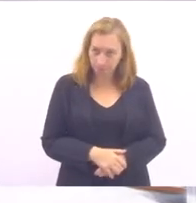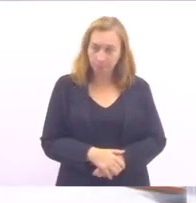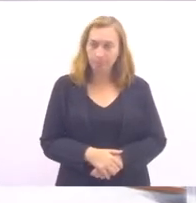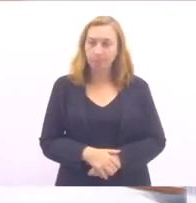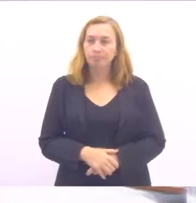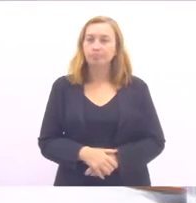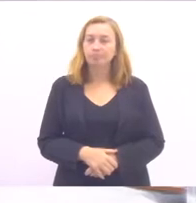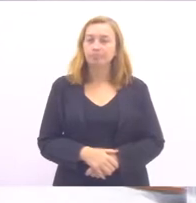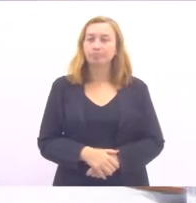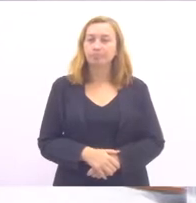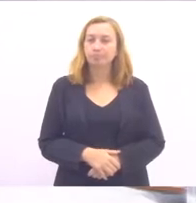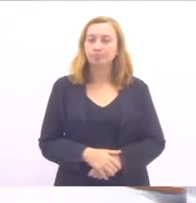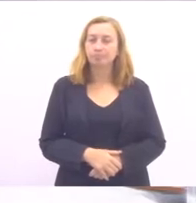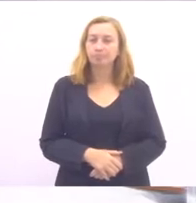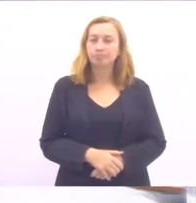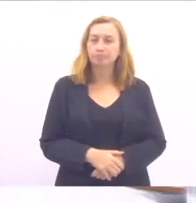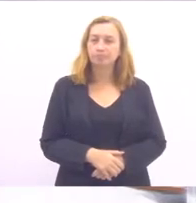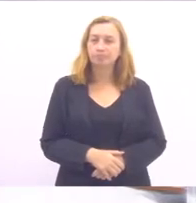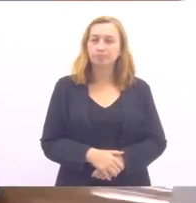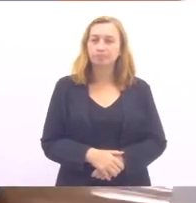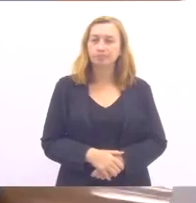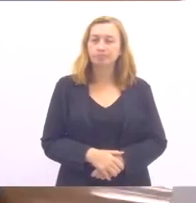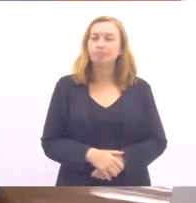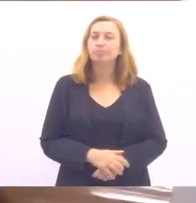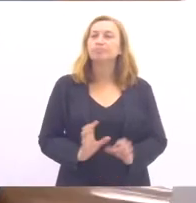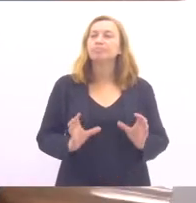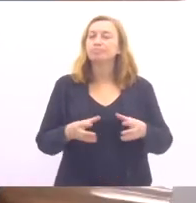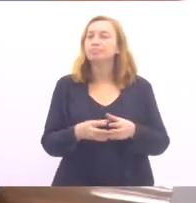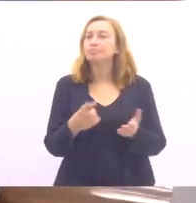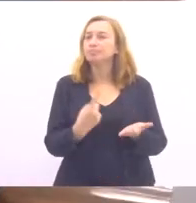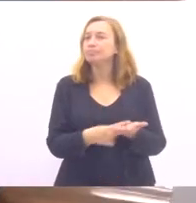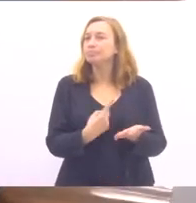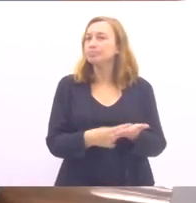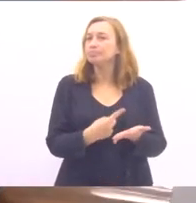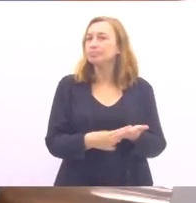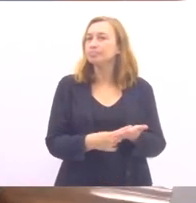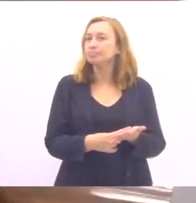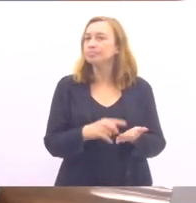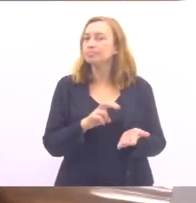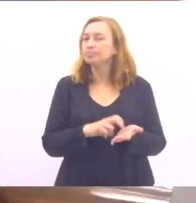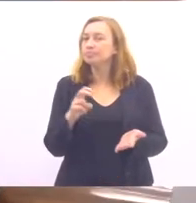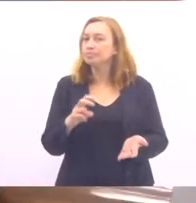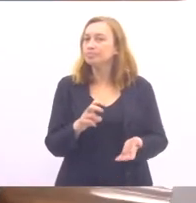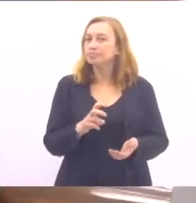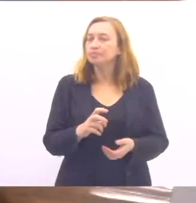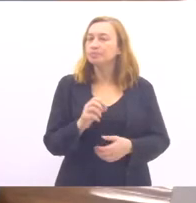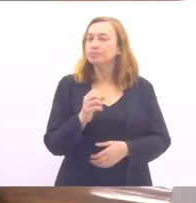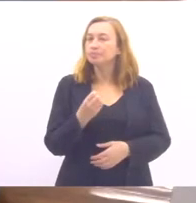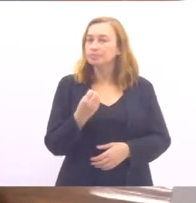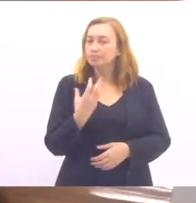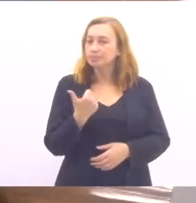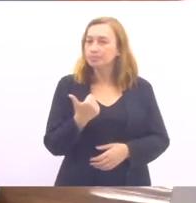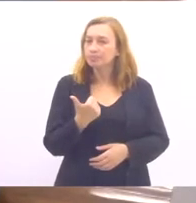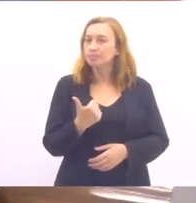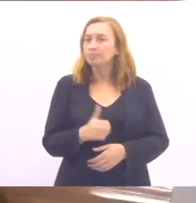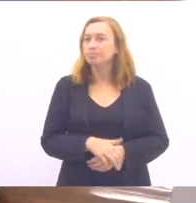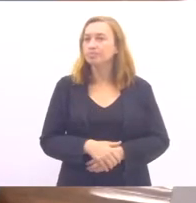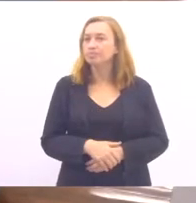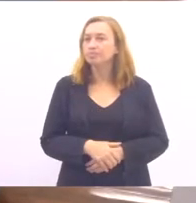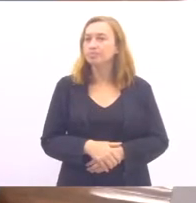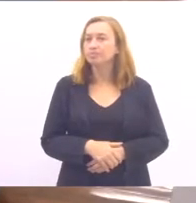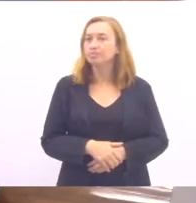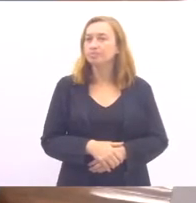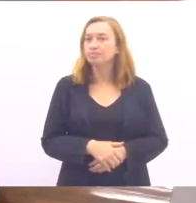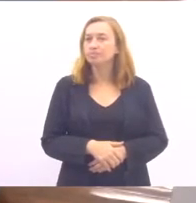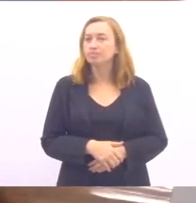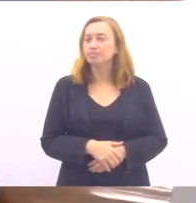dizendo que tem um avanço no PROV, bacana. Na verdade, o acordo de cooperação hoje saiu pela manhã o parecer positivo